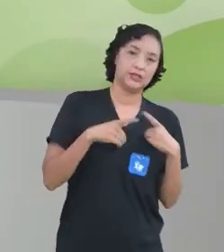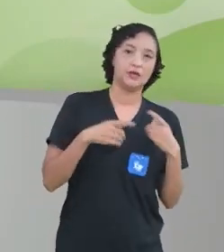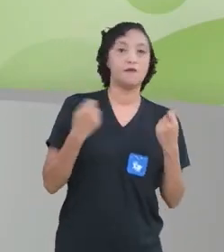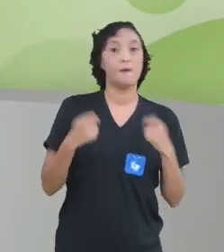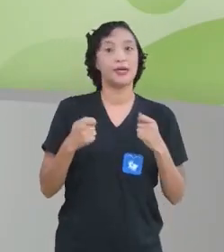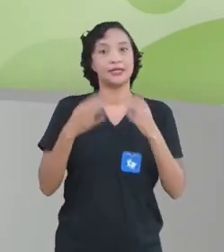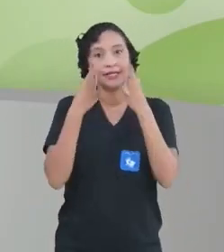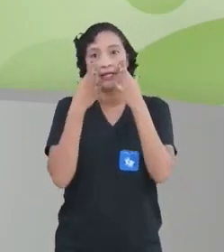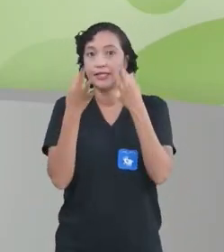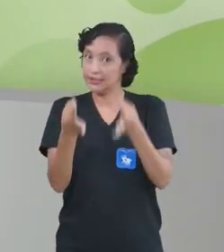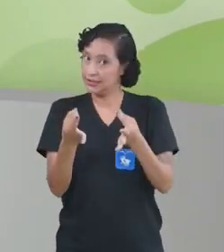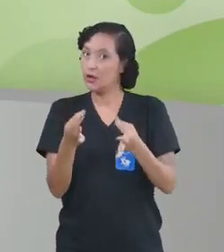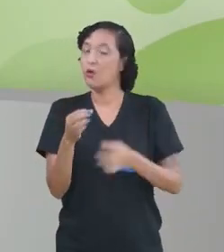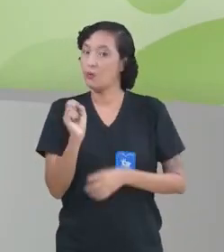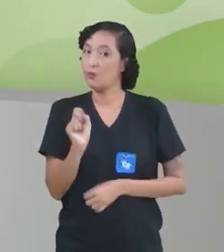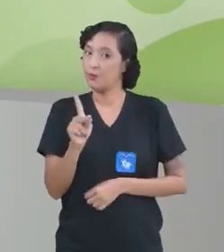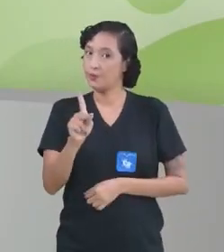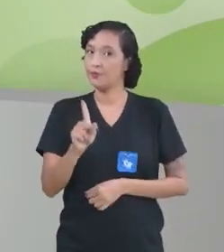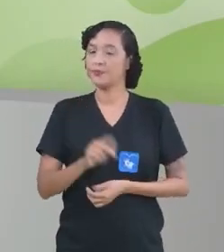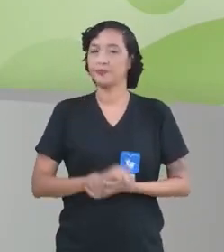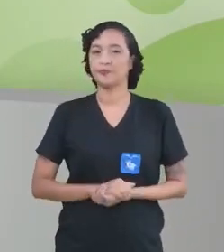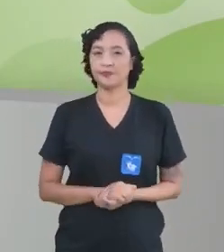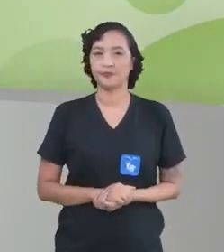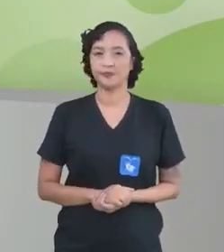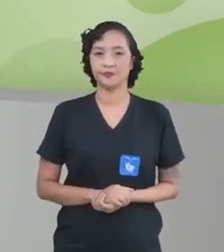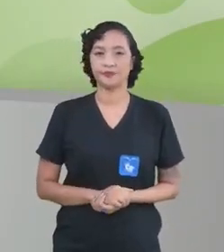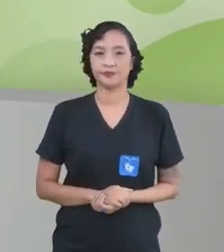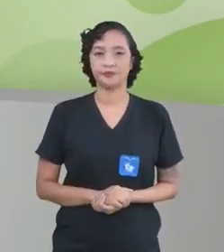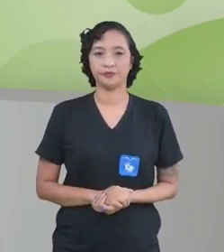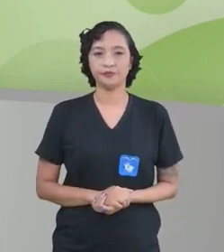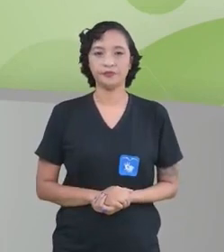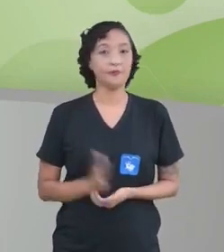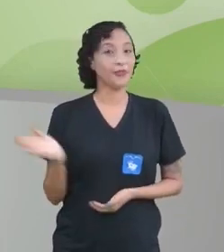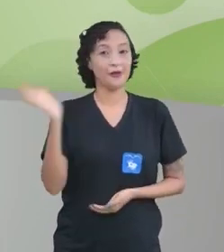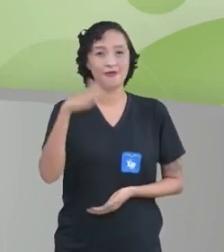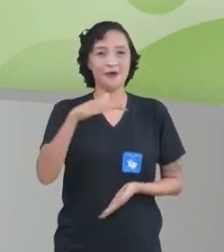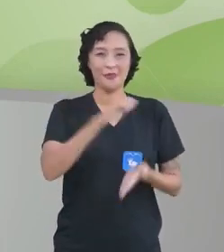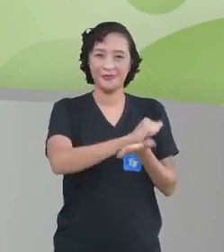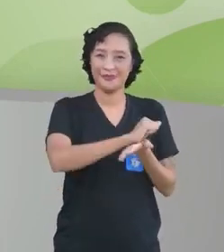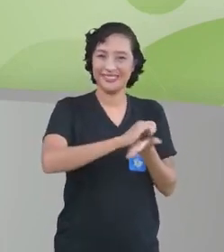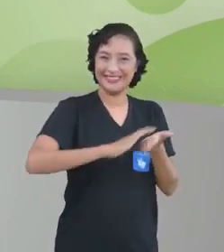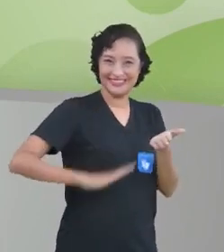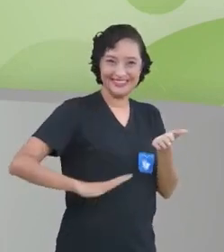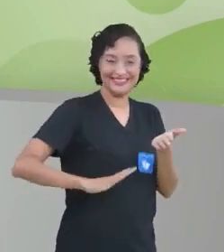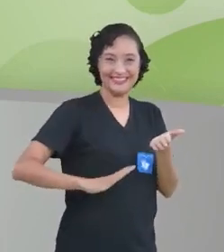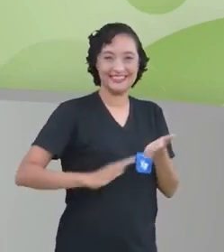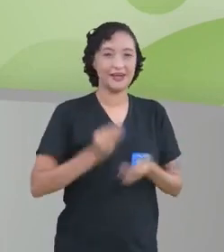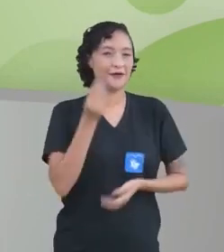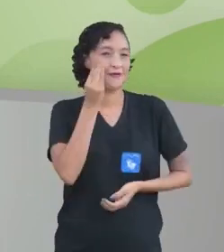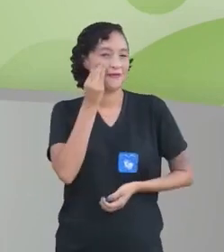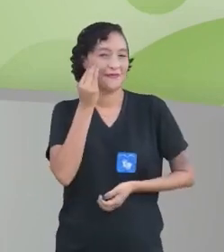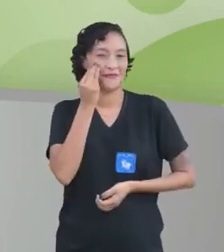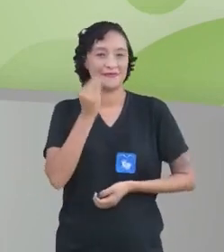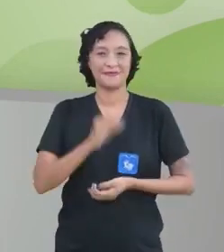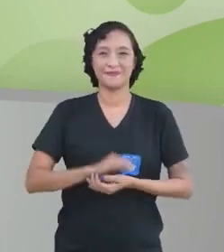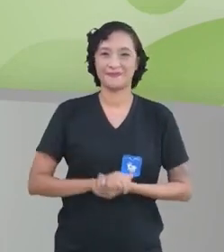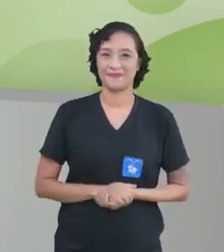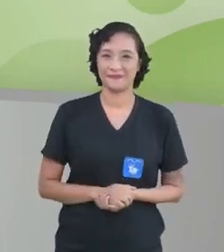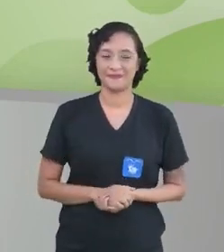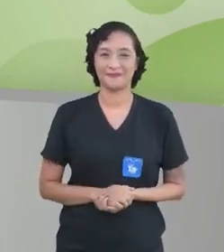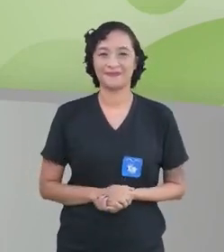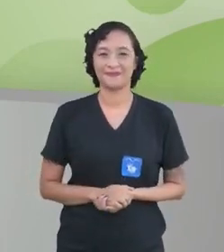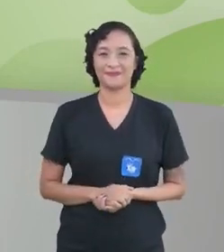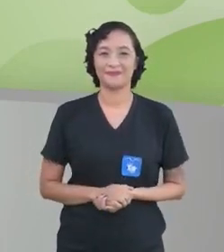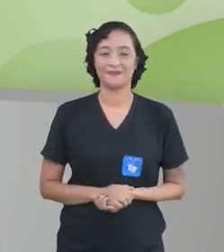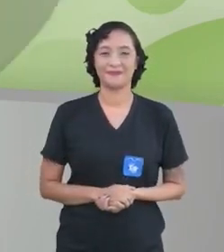tá, senhores pais e responsáveis? Vamos para o nosso exercitando, vamos lá ver o que eu trouxe para vocês? Vamos lá,